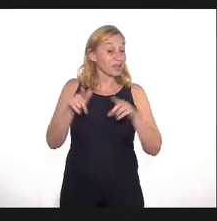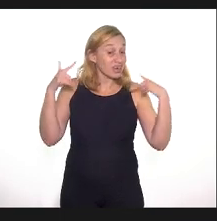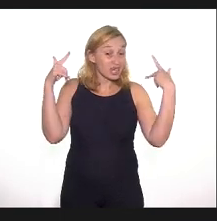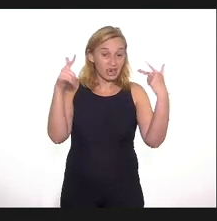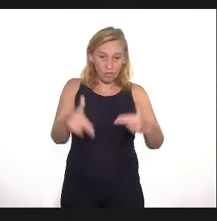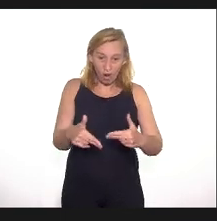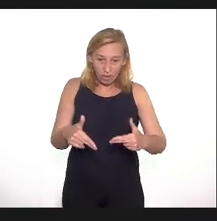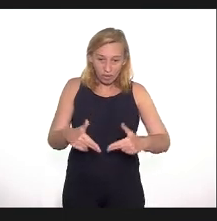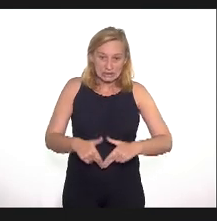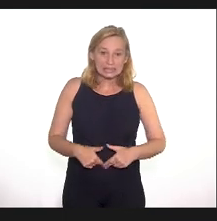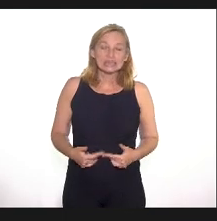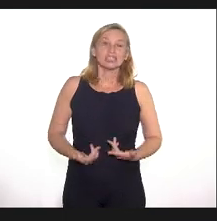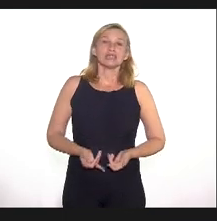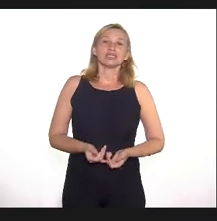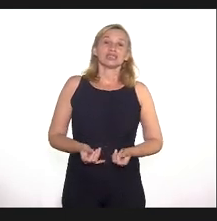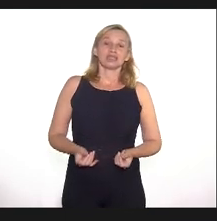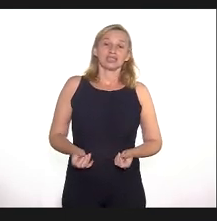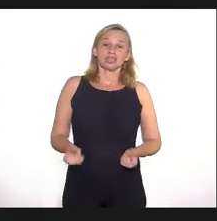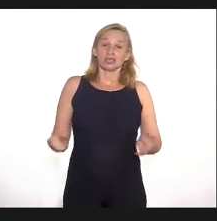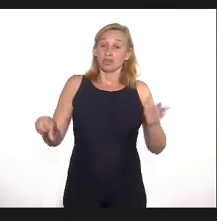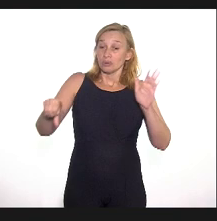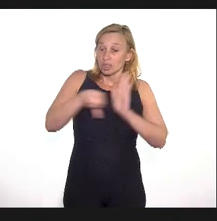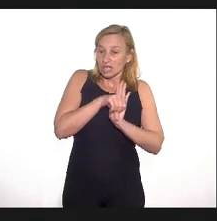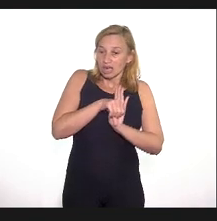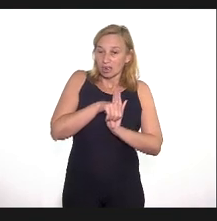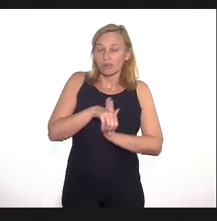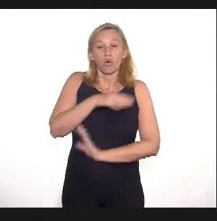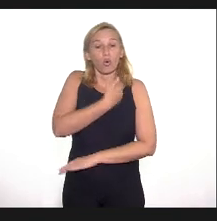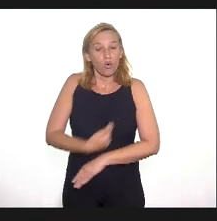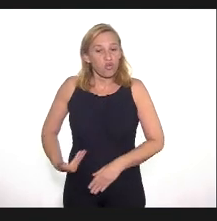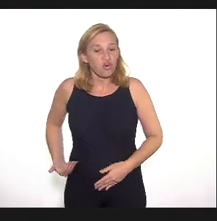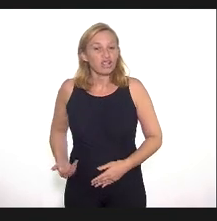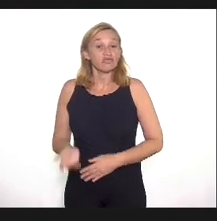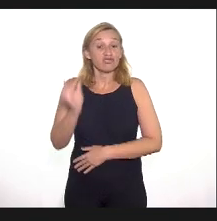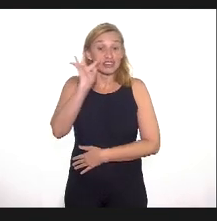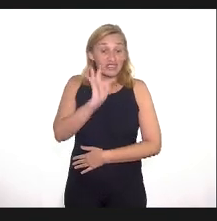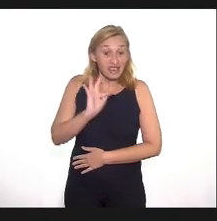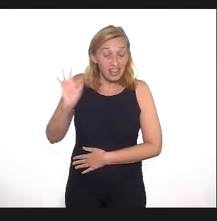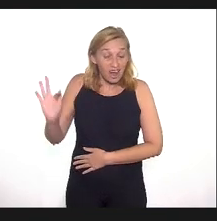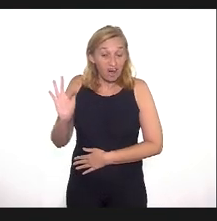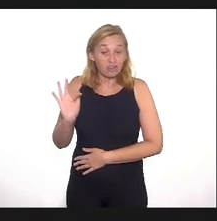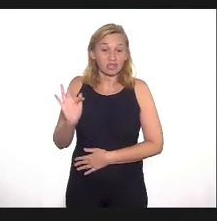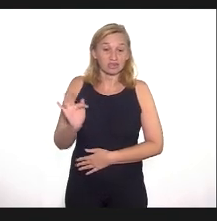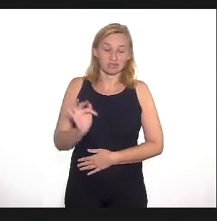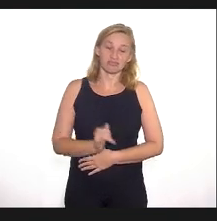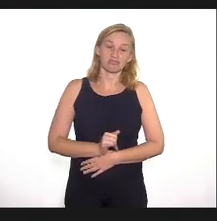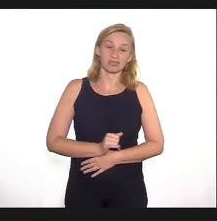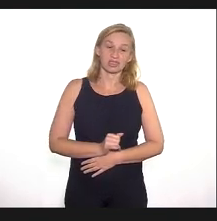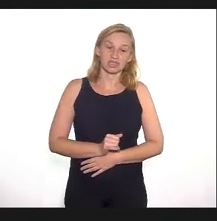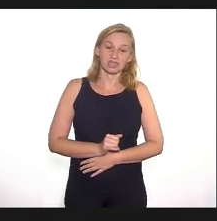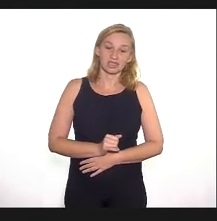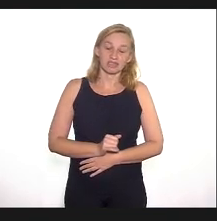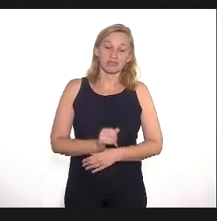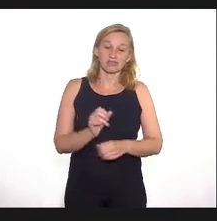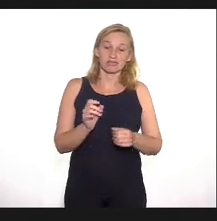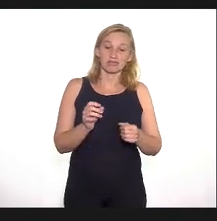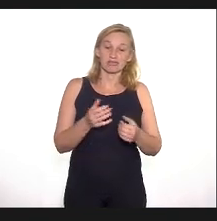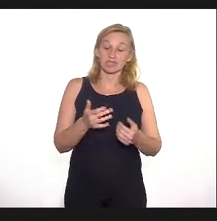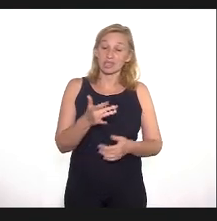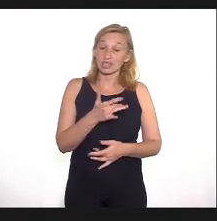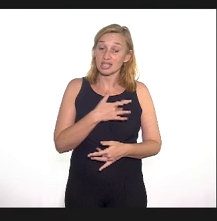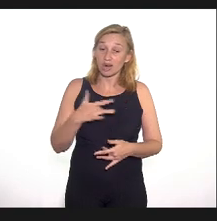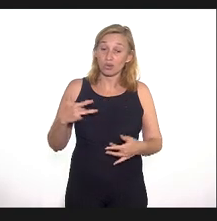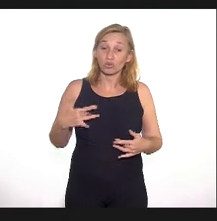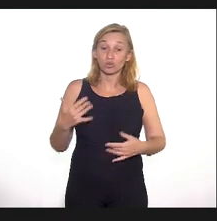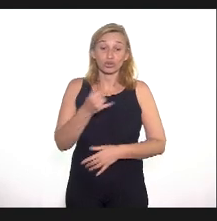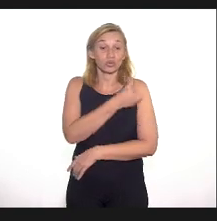seja, é um crime que o governo federal, né, está fazendo com a saúde aqui no Rio de Janeiro. É